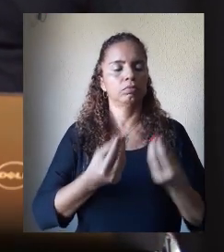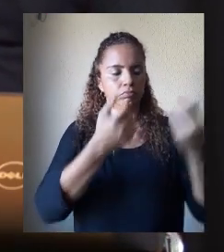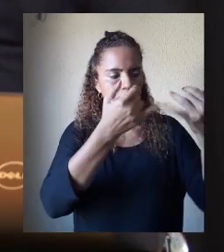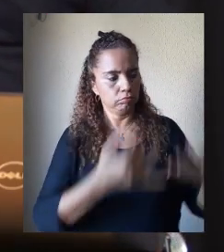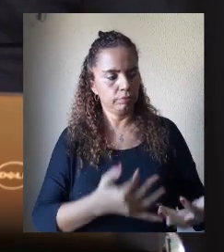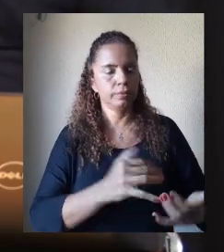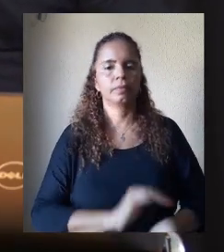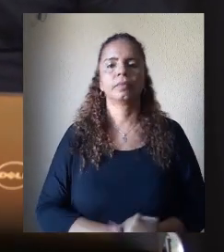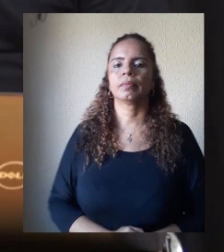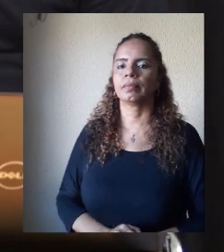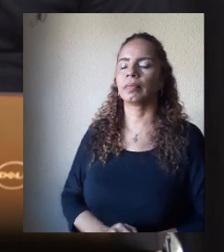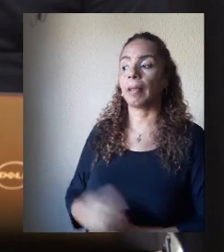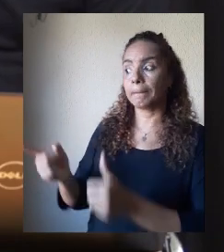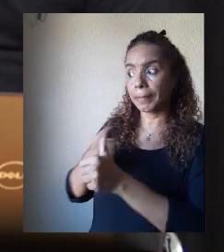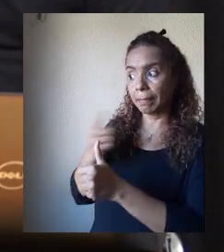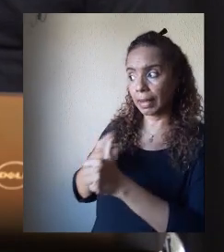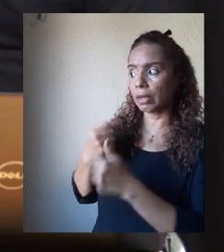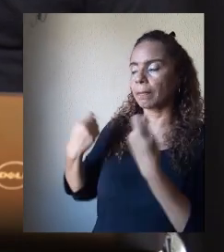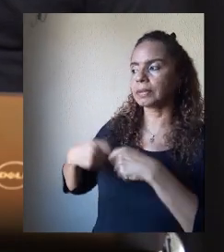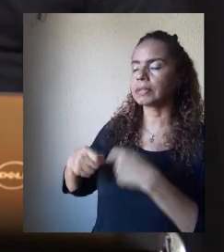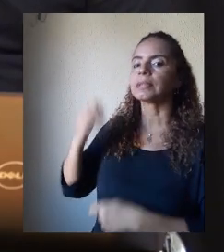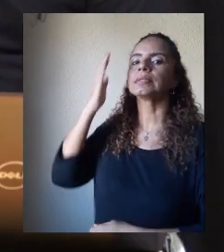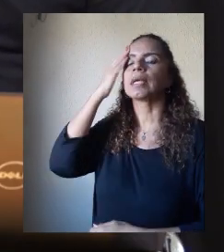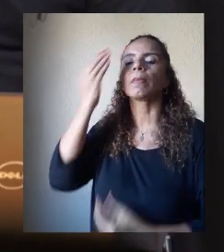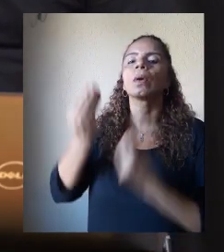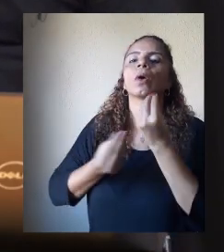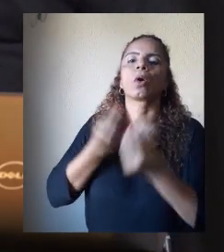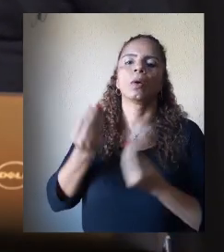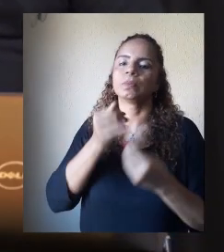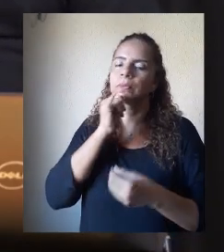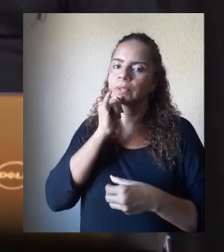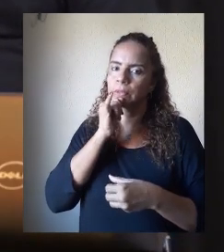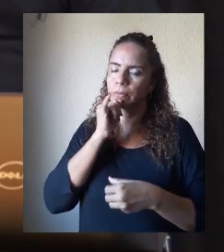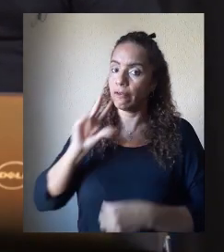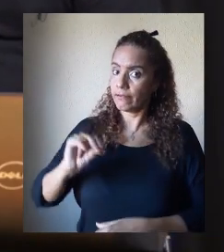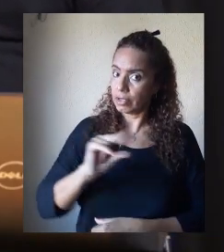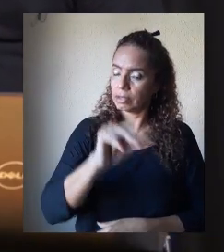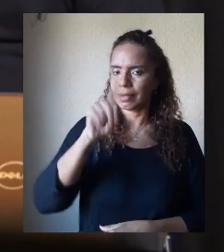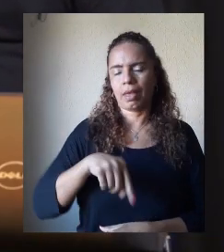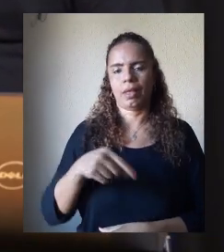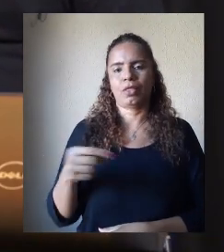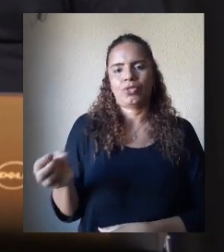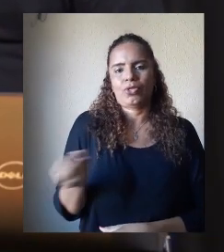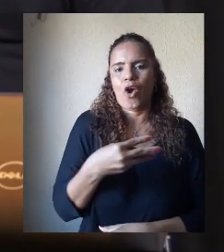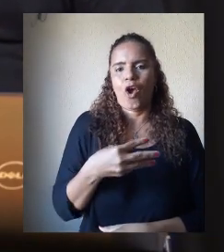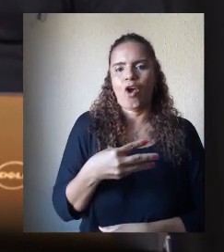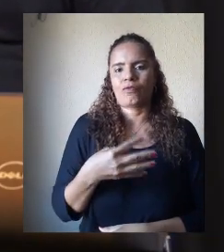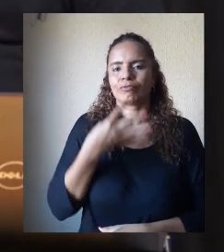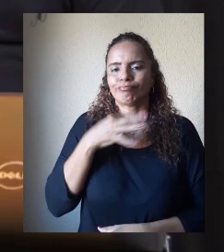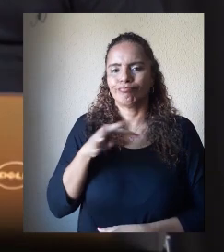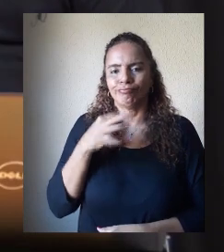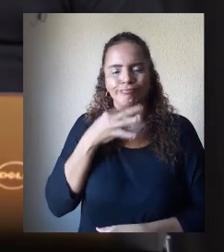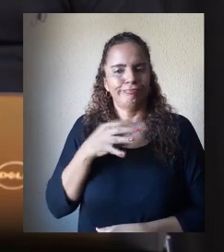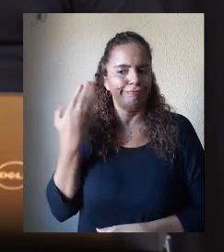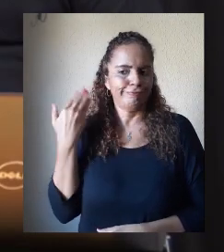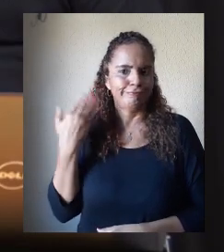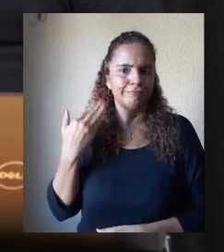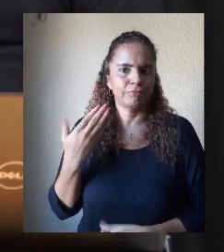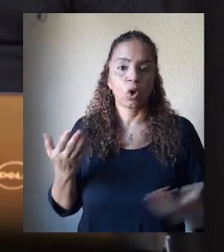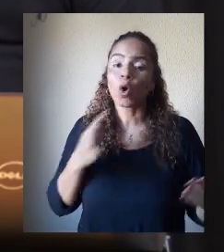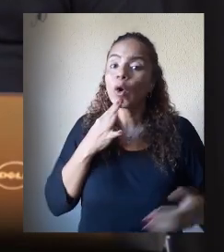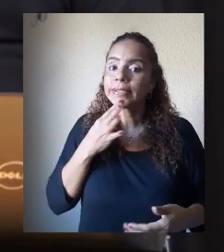Então, a primeira coisa que a gente tem que saber é que, como o vírus é novo e a gente não conhecia, ou está conhecendo ainda, na